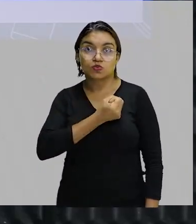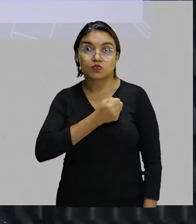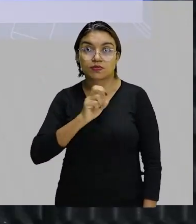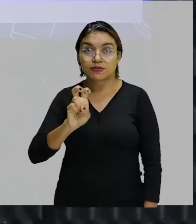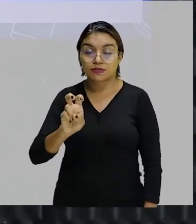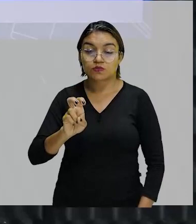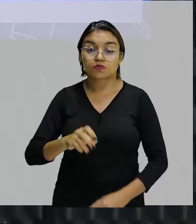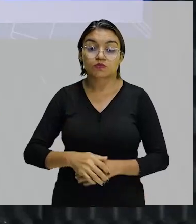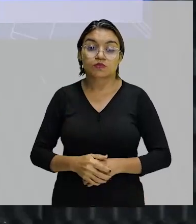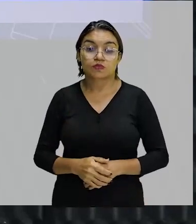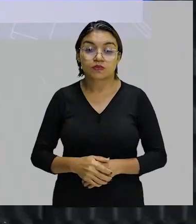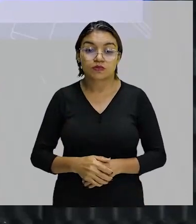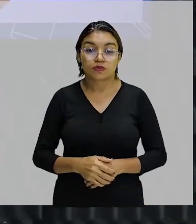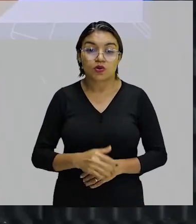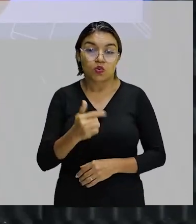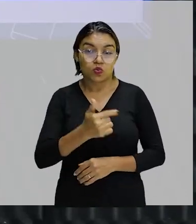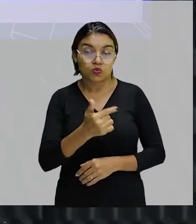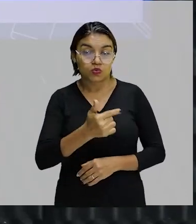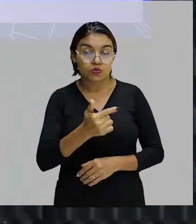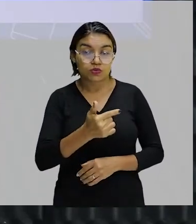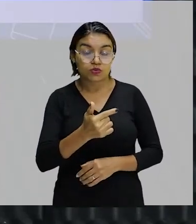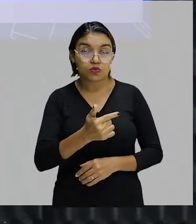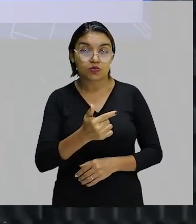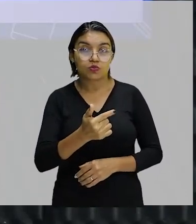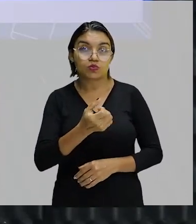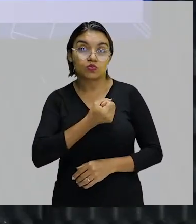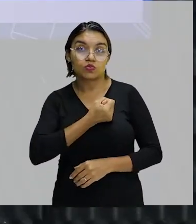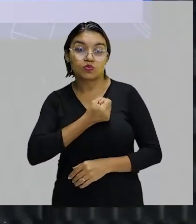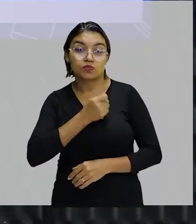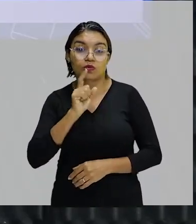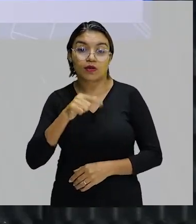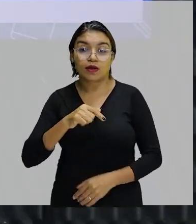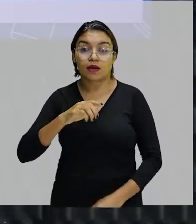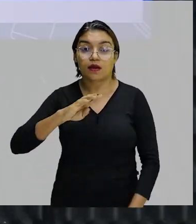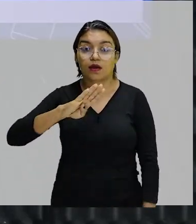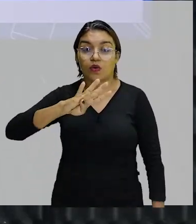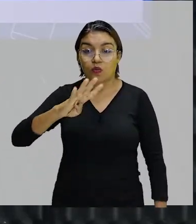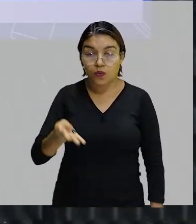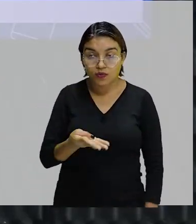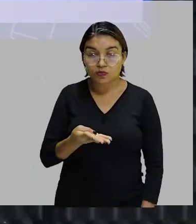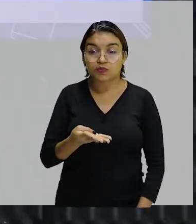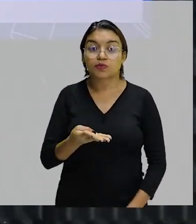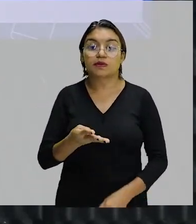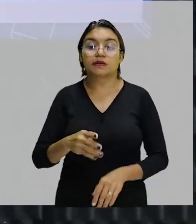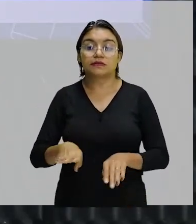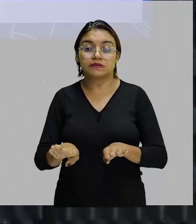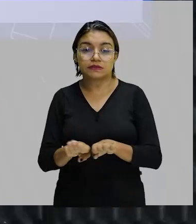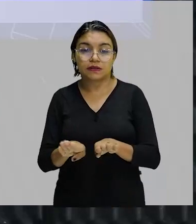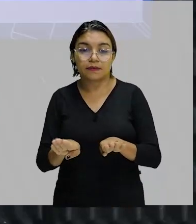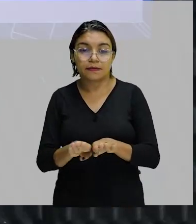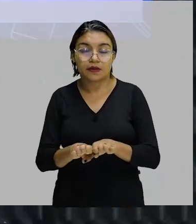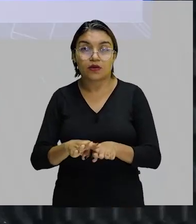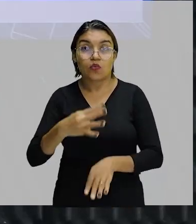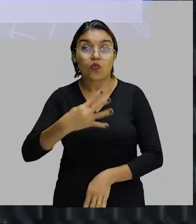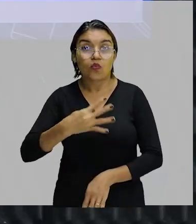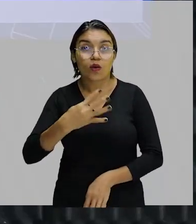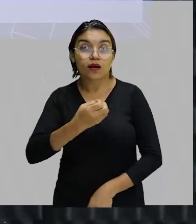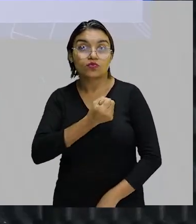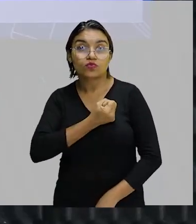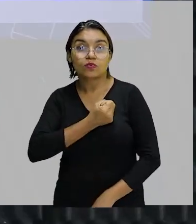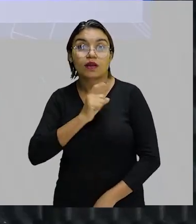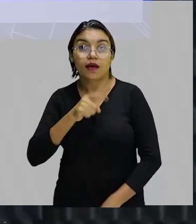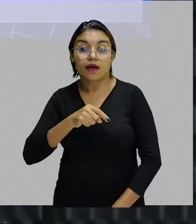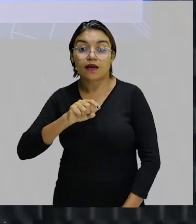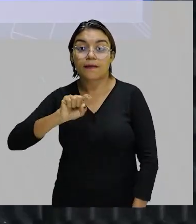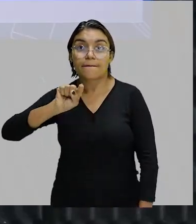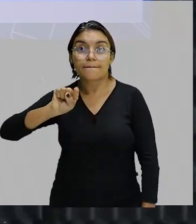que o segundo termo é R$ 4.000 e também o quarto termo é